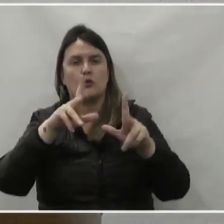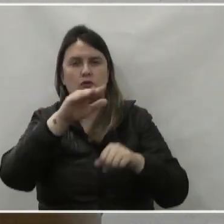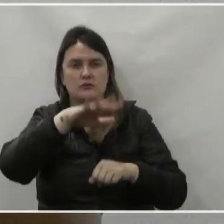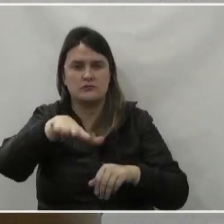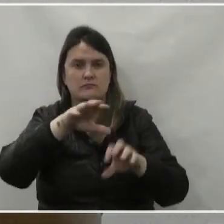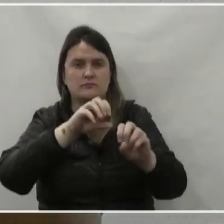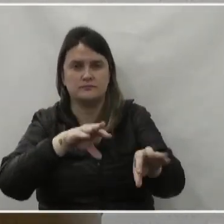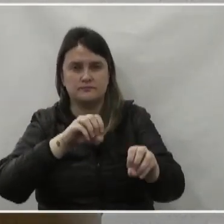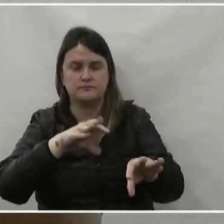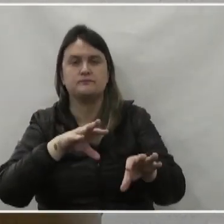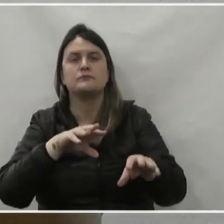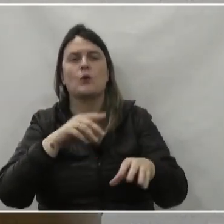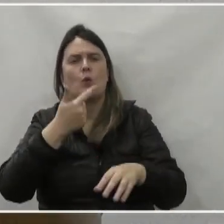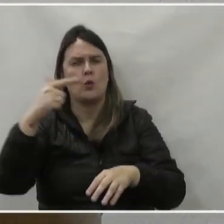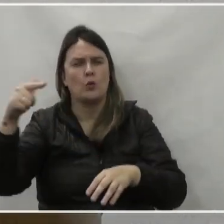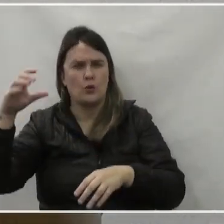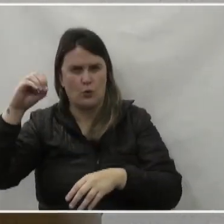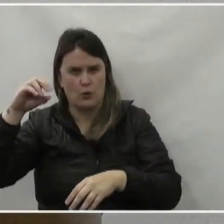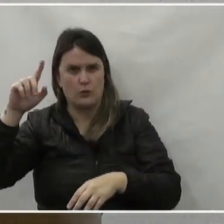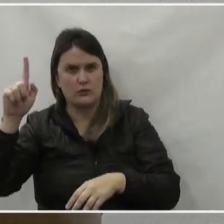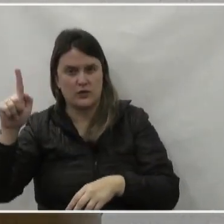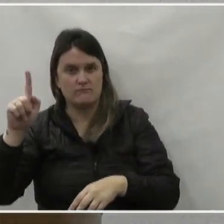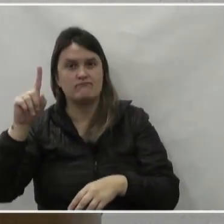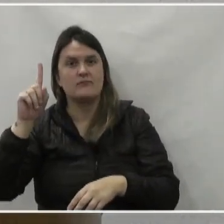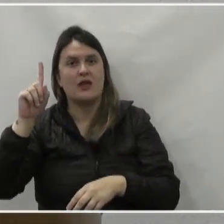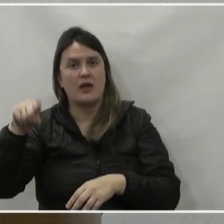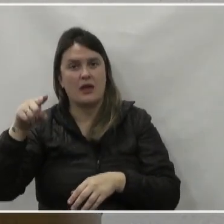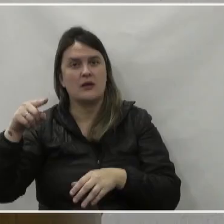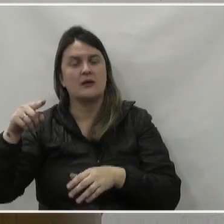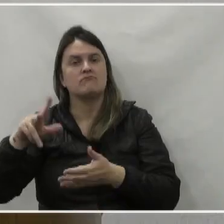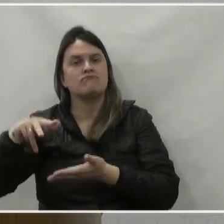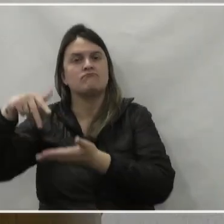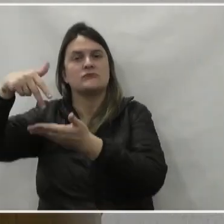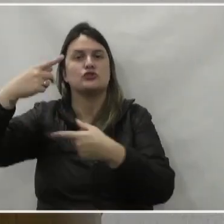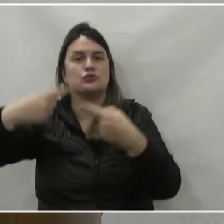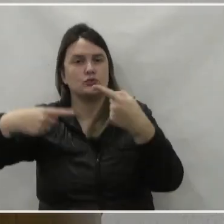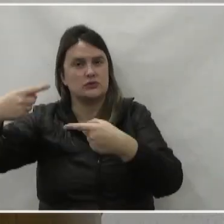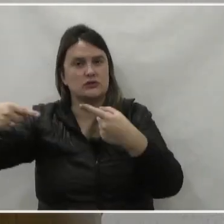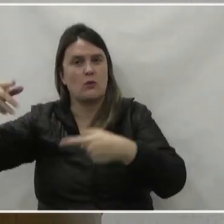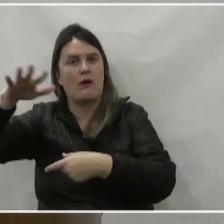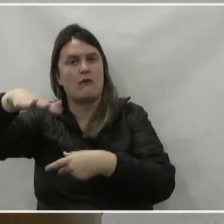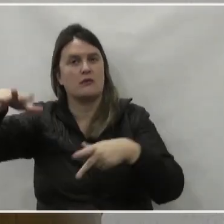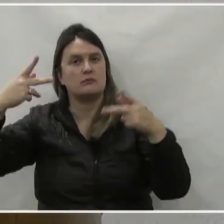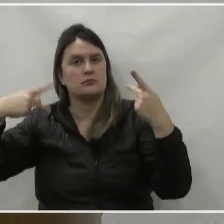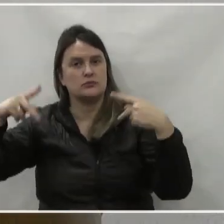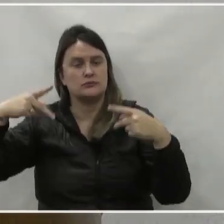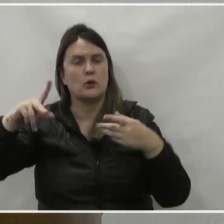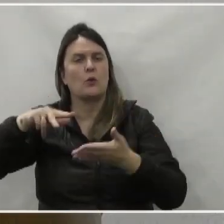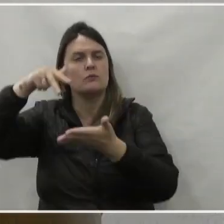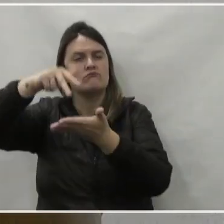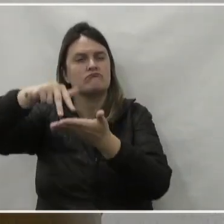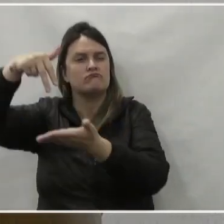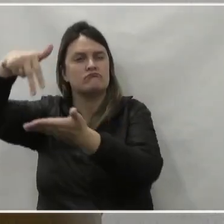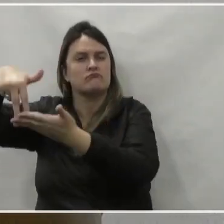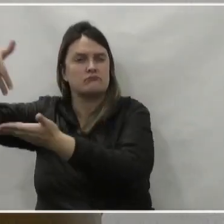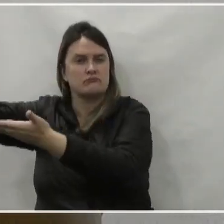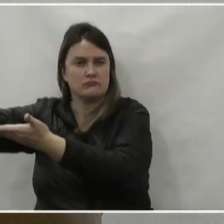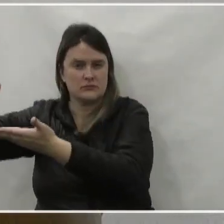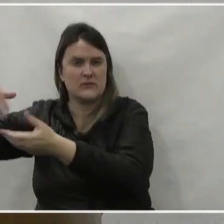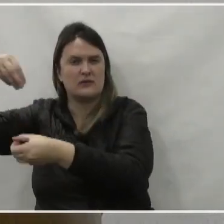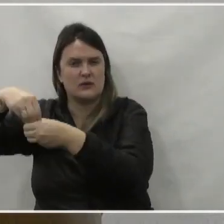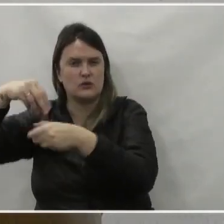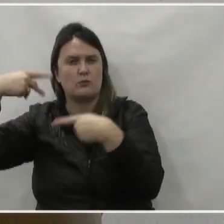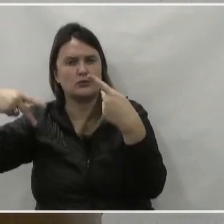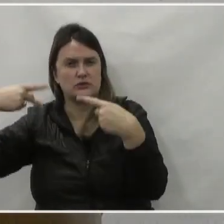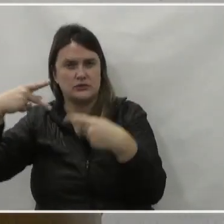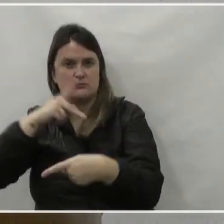Educação, dentre outras, se tornam protagonistas do debate político, ocupando espaços de formulação